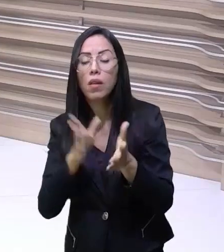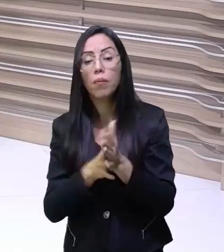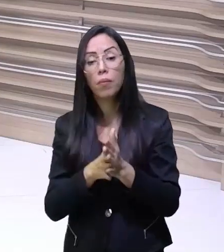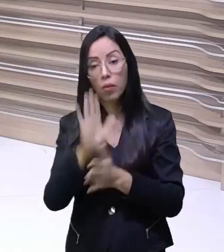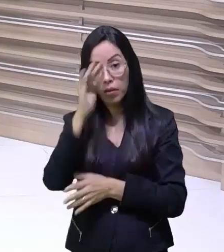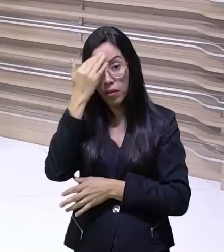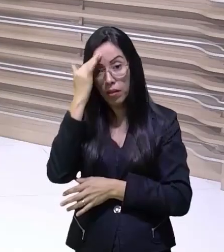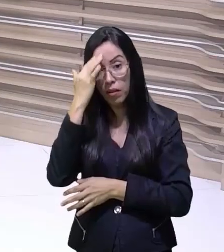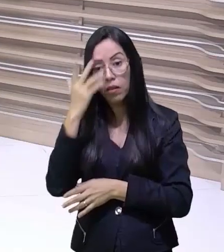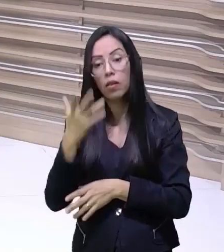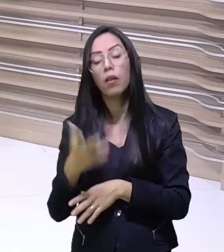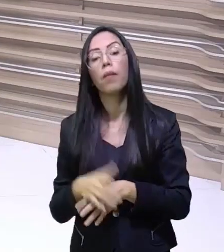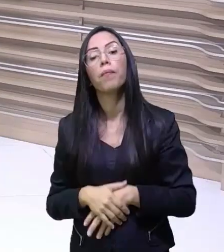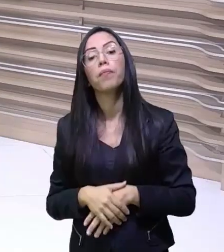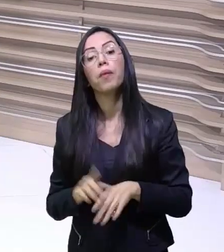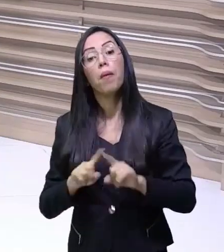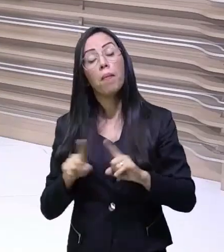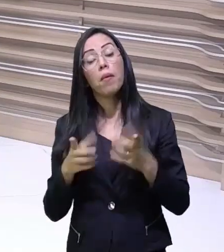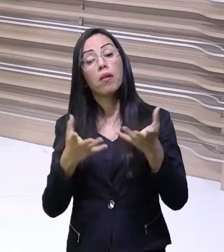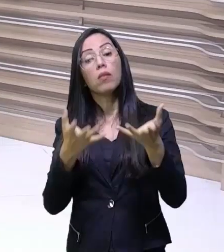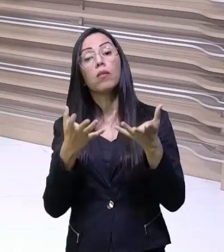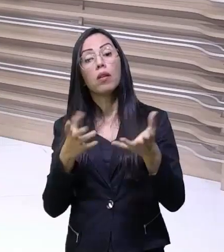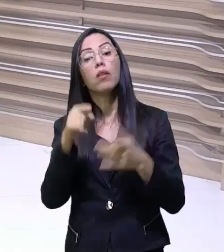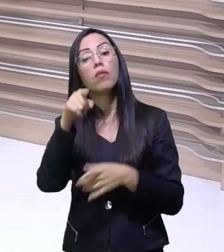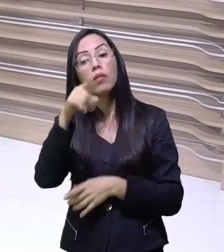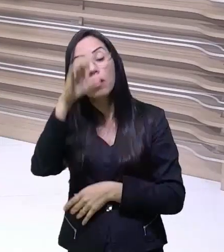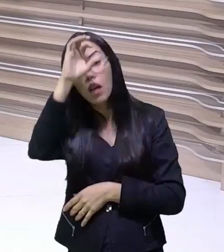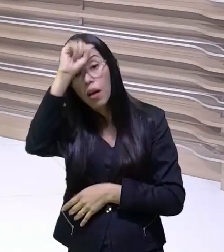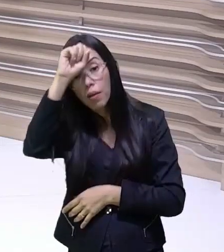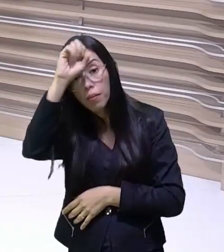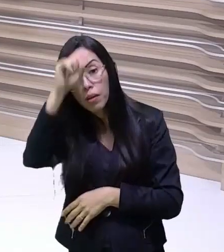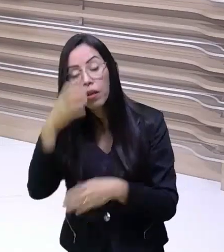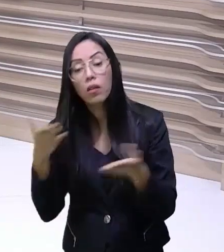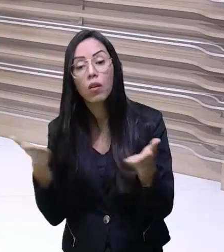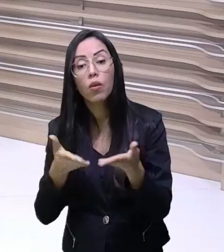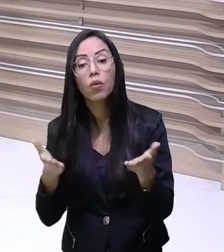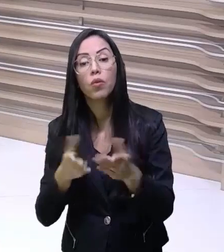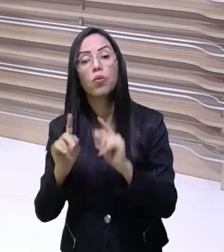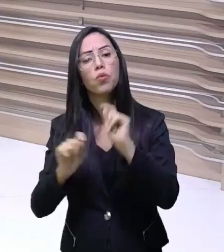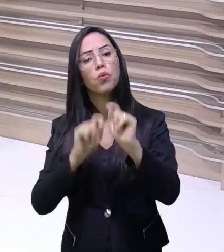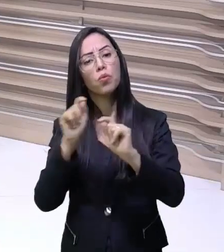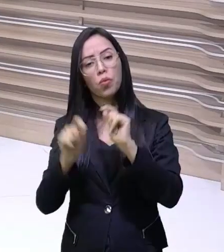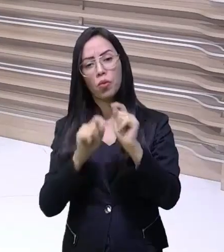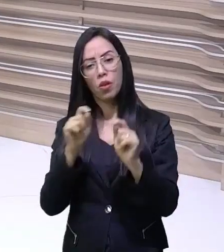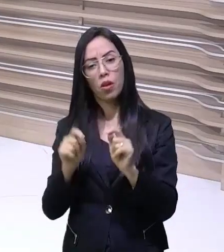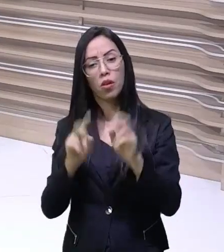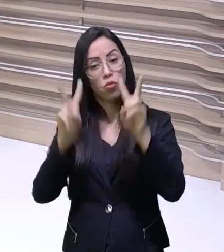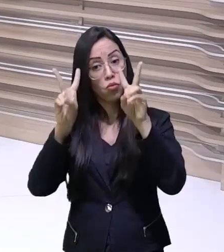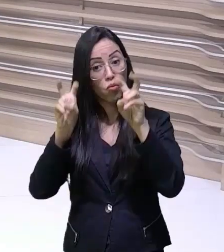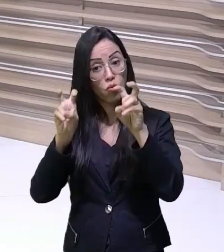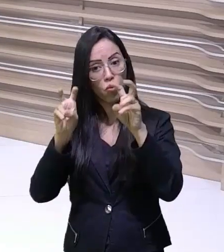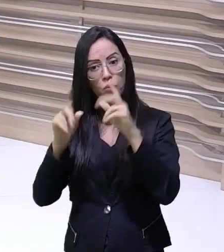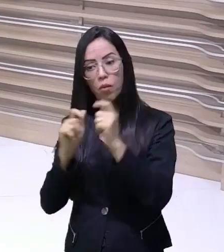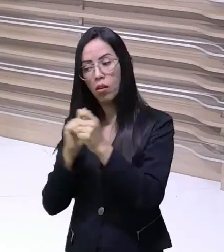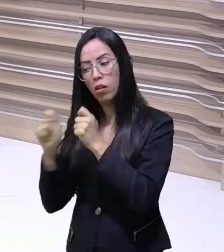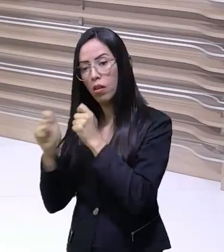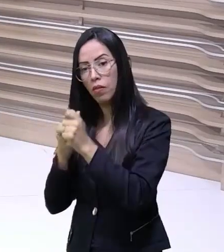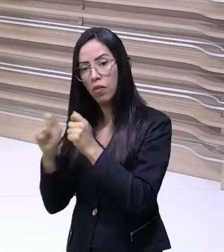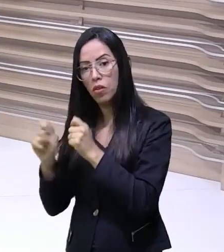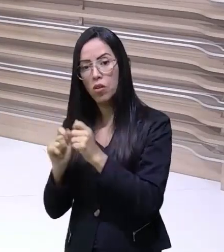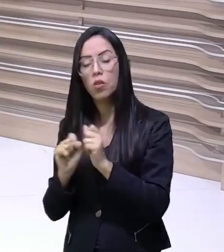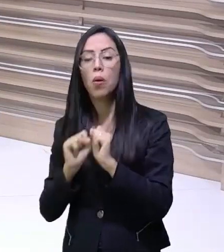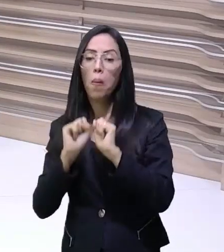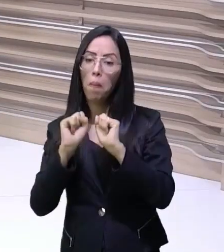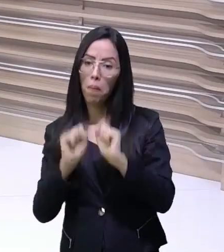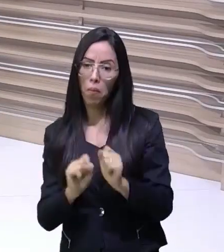o que eu quero que você saia dessa aula aprendendo hoje? Principalmente sobre a entrevista, não é? Que ela pode ser